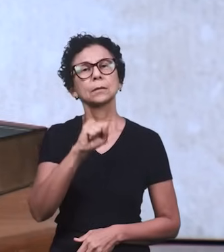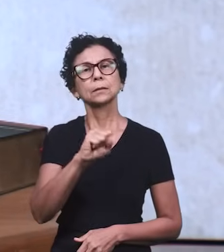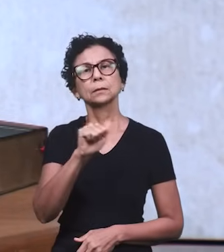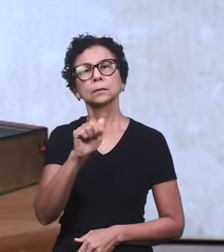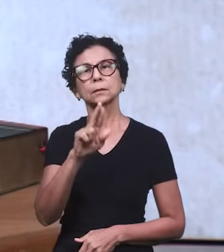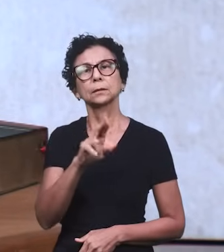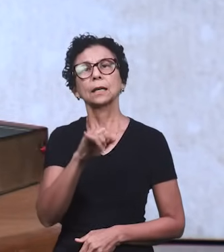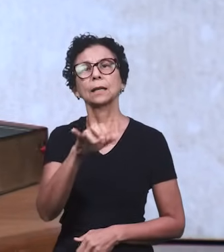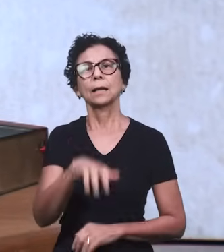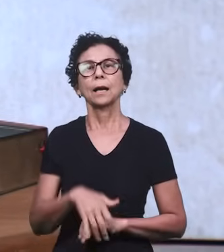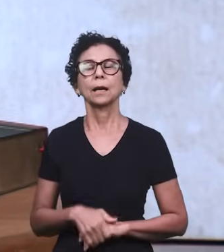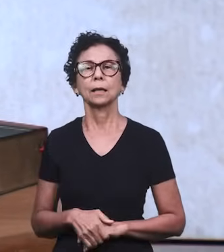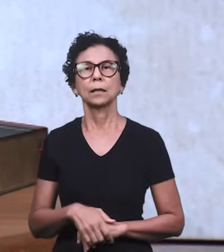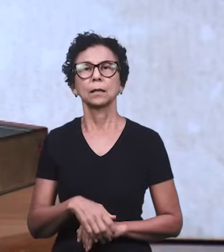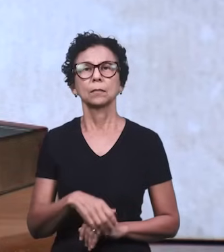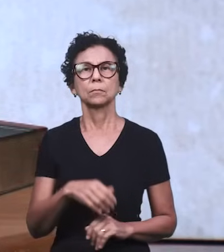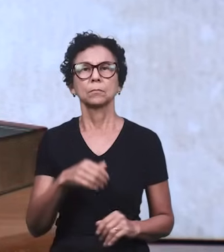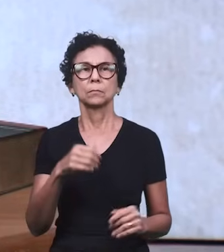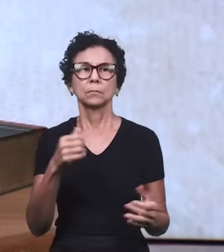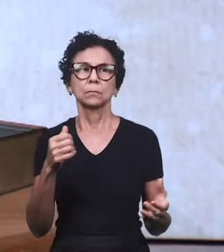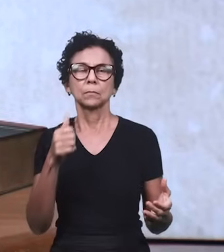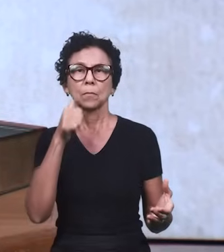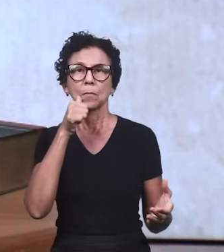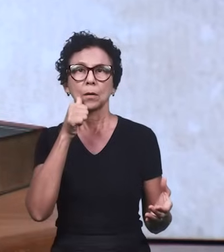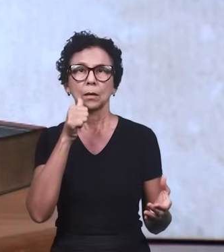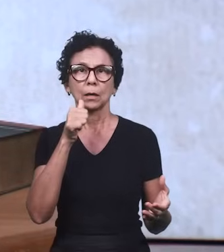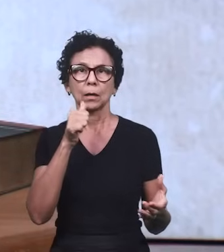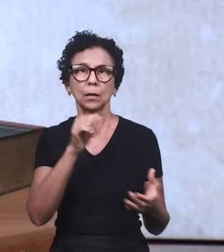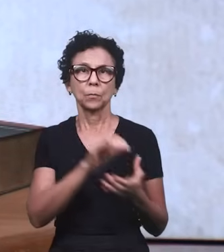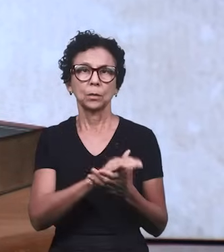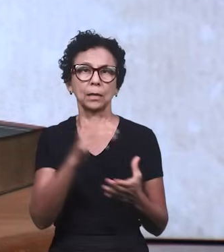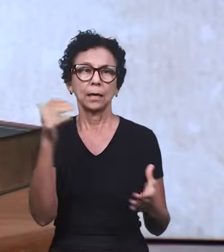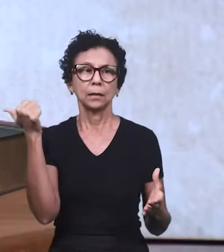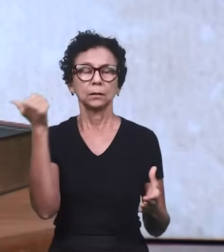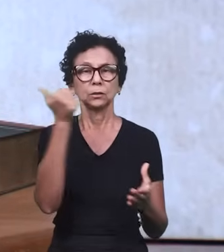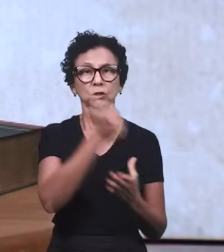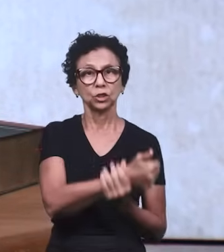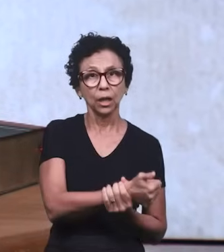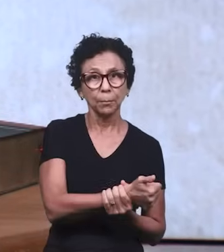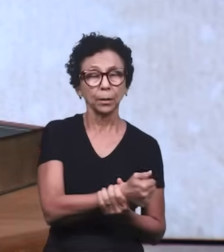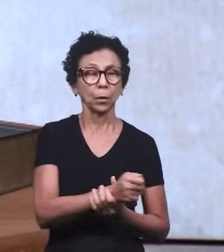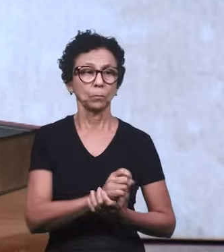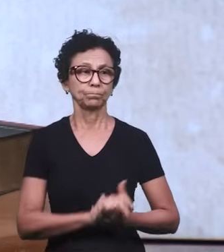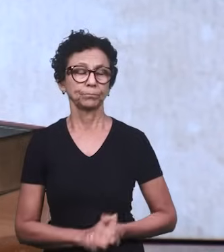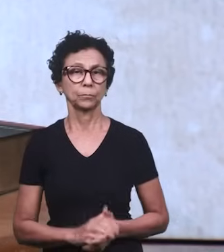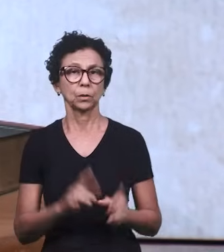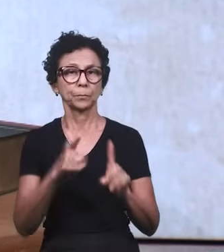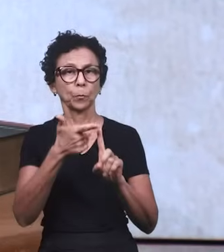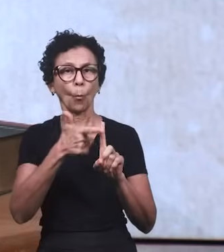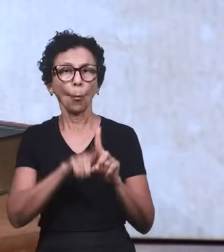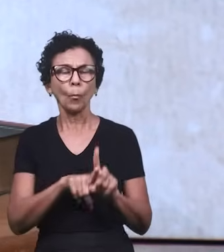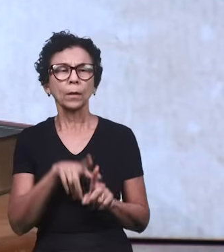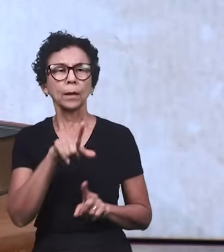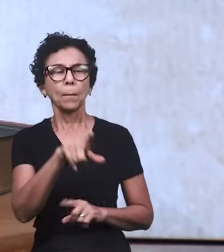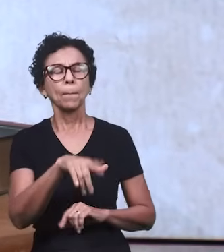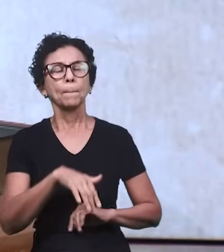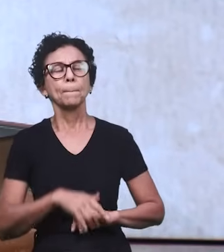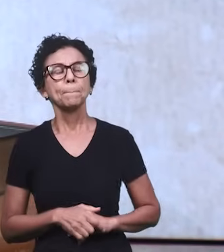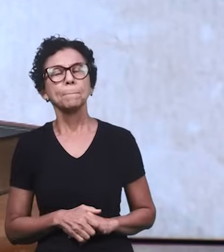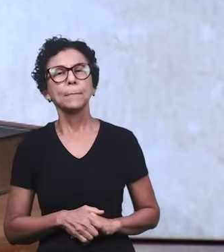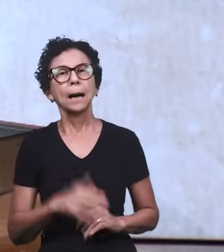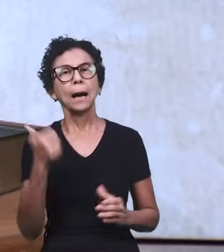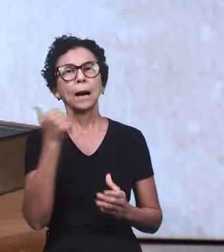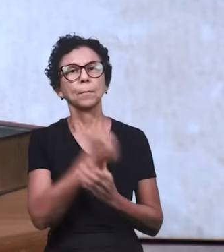não L gerava filhos e ele tinha uma serva egípcia cujo nome era Agar e disse sarai